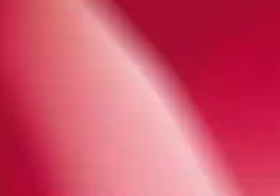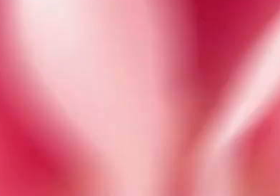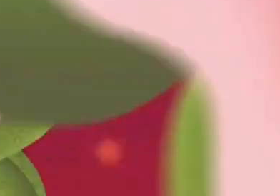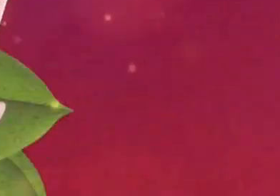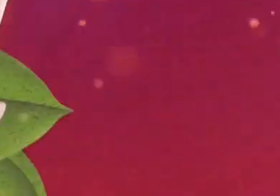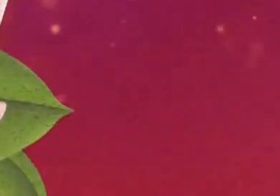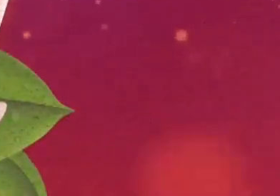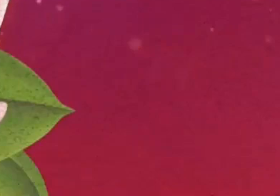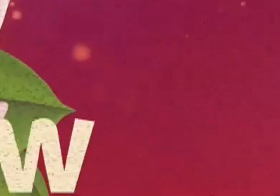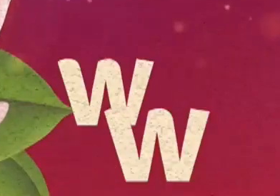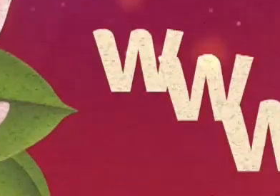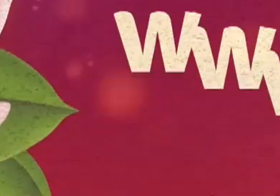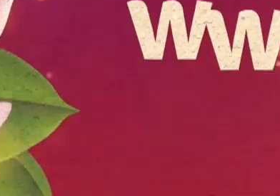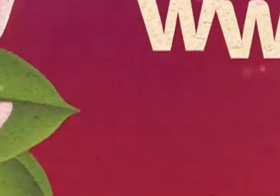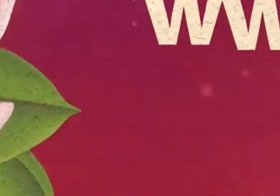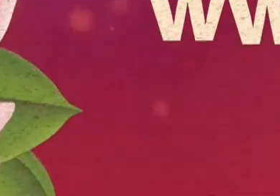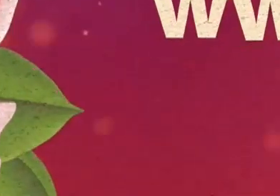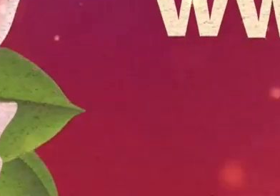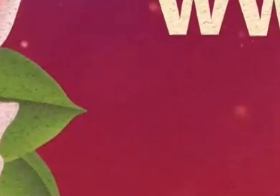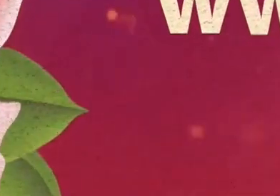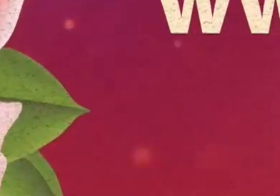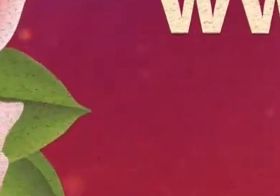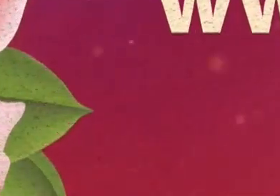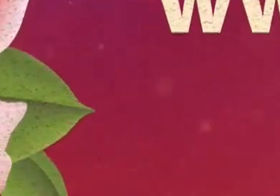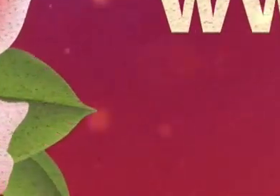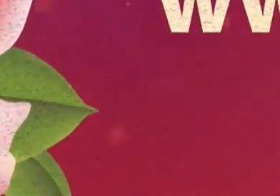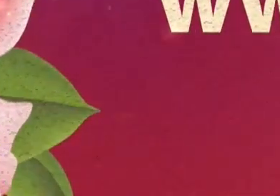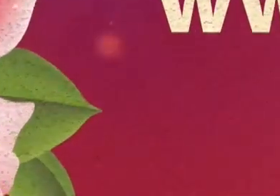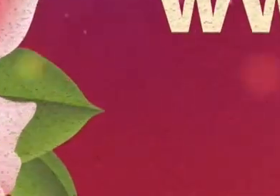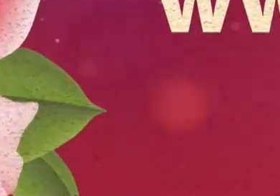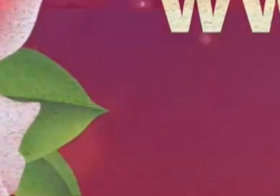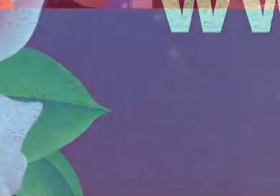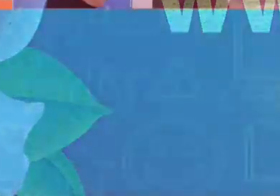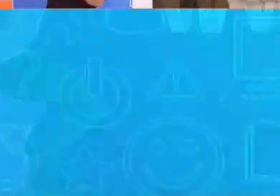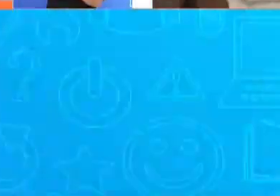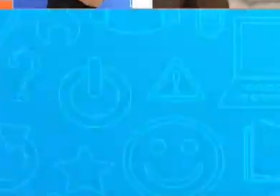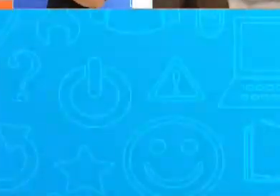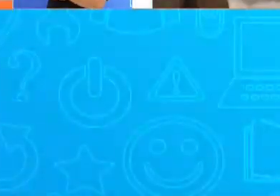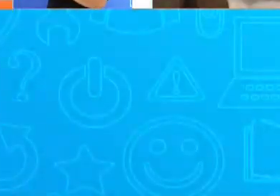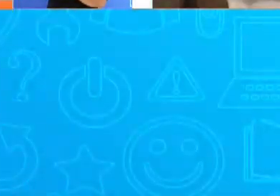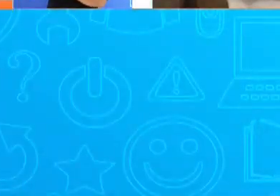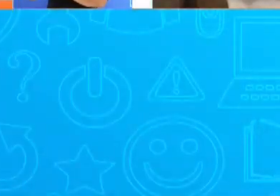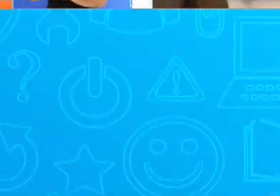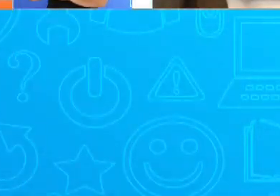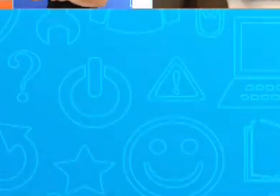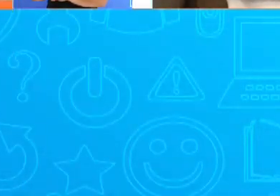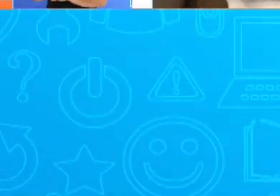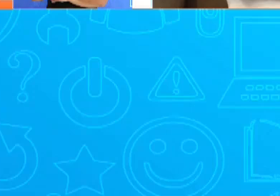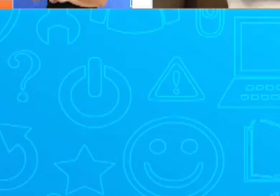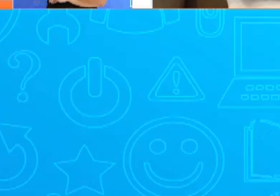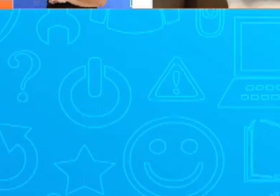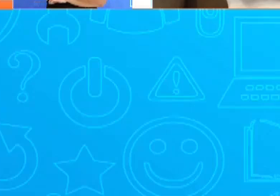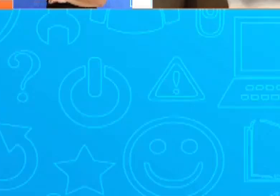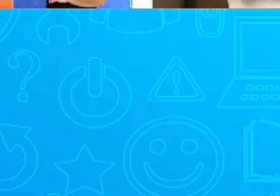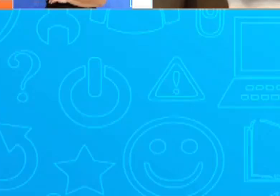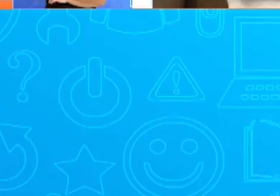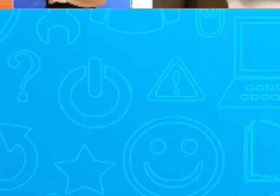estivesse vivo, meu pai nunca esqueceu das mães de Caxias. Eu não esqueceria novamente. Meu